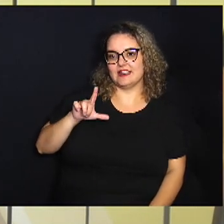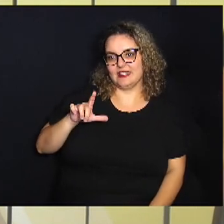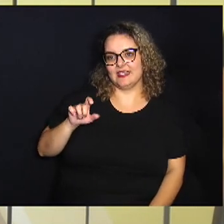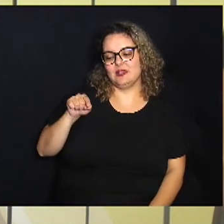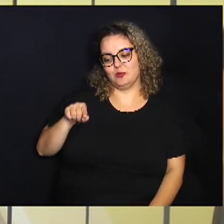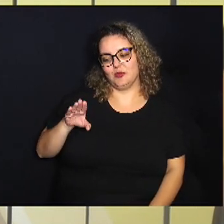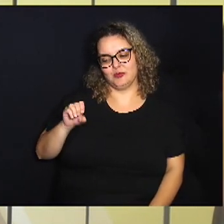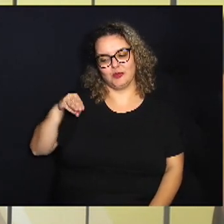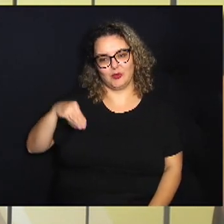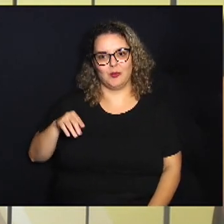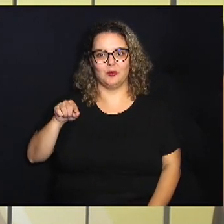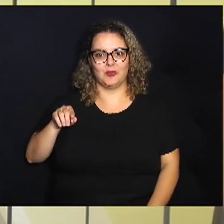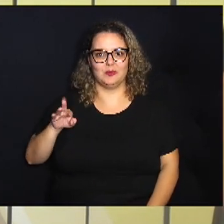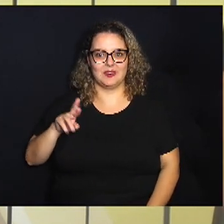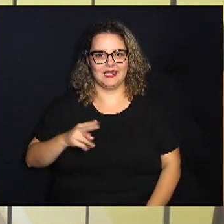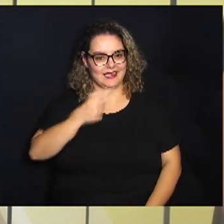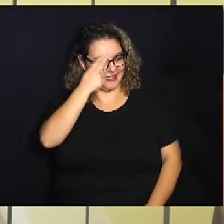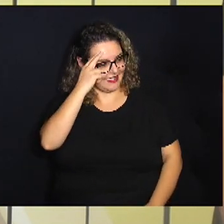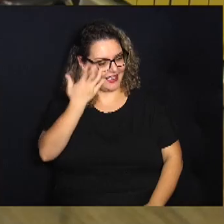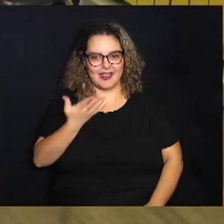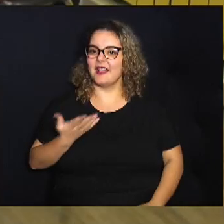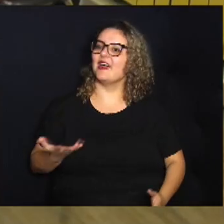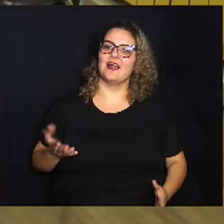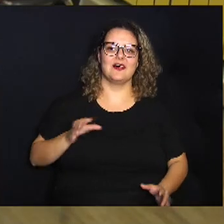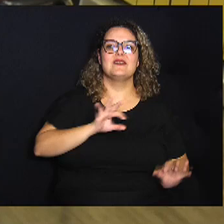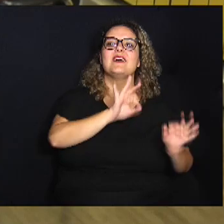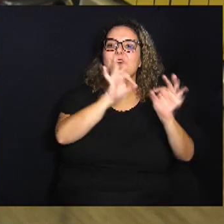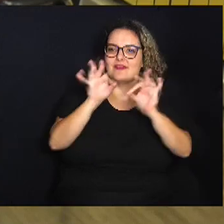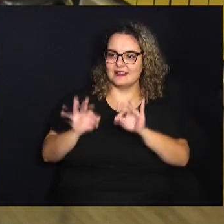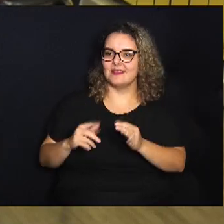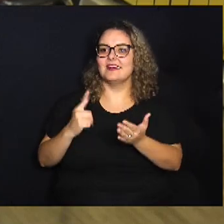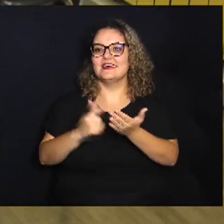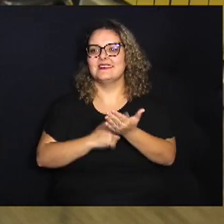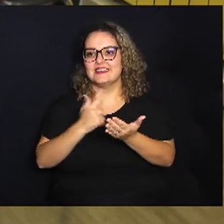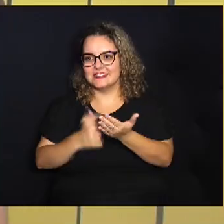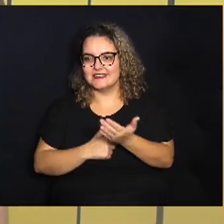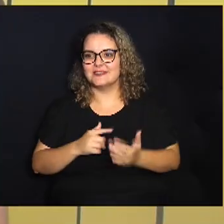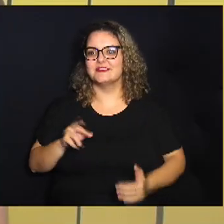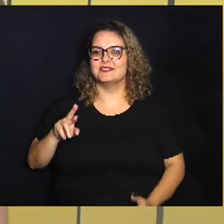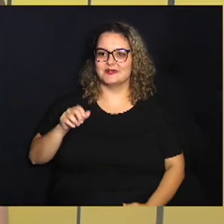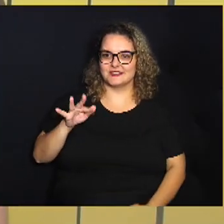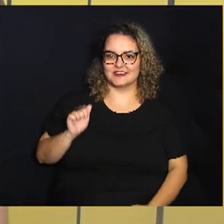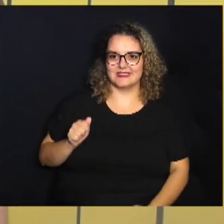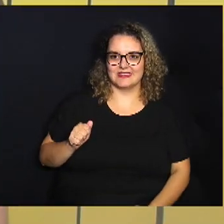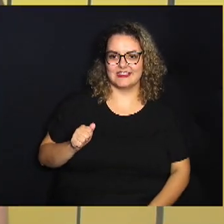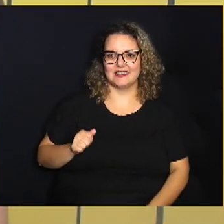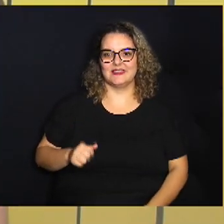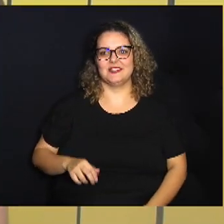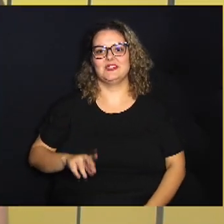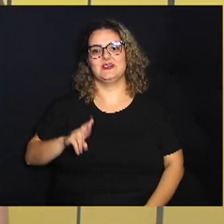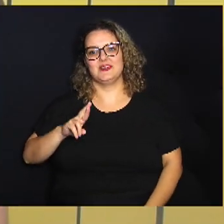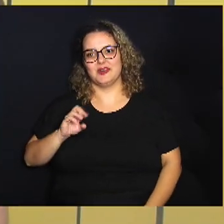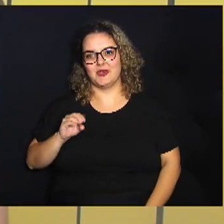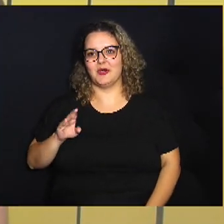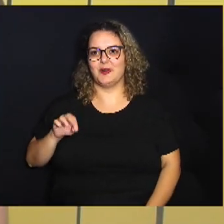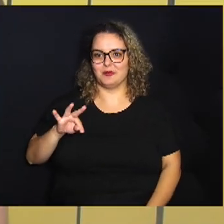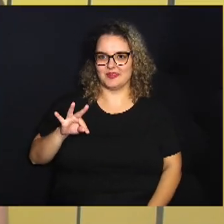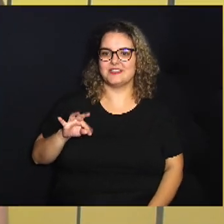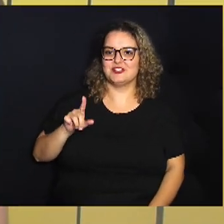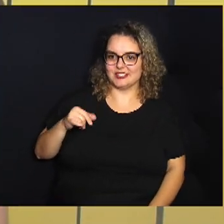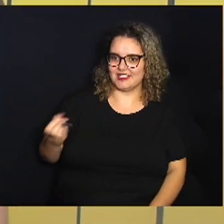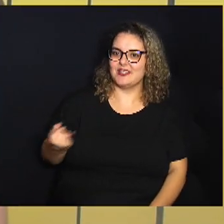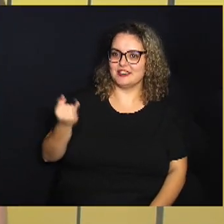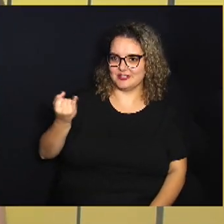www.zdl.com.br. Você, Gá? Não, para acompanhar então os livros aí do Rafa Di Marco, do Robert Scheid, que é muito